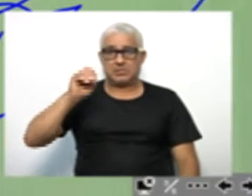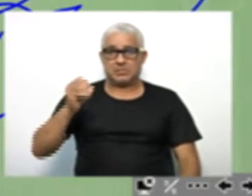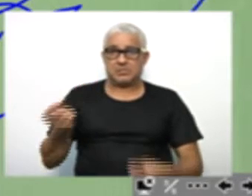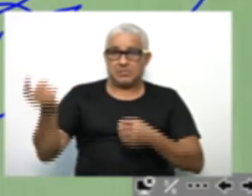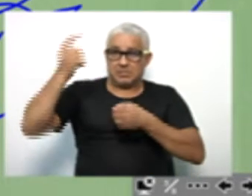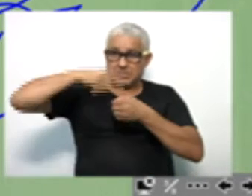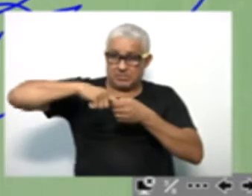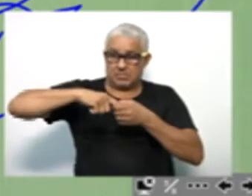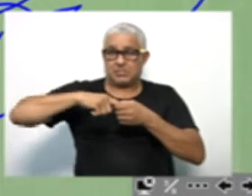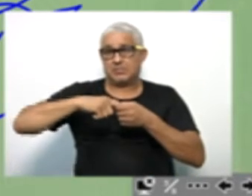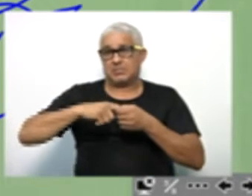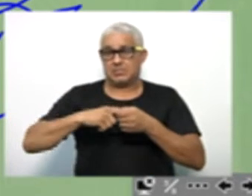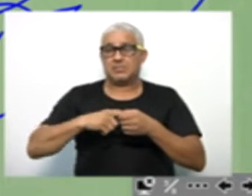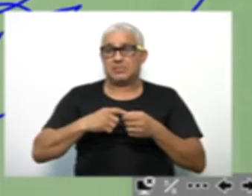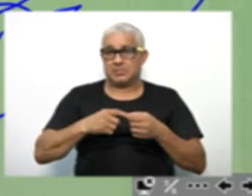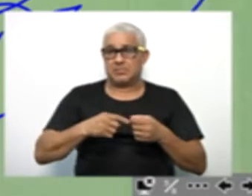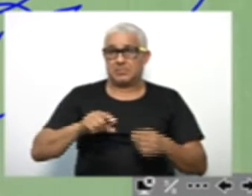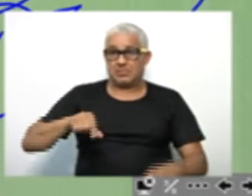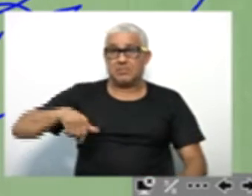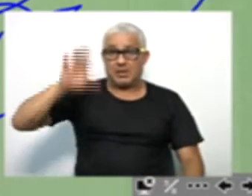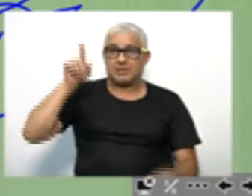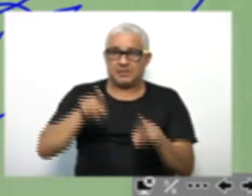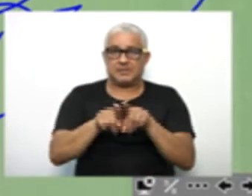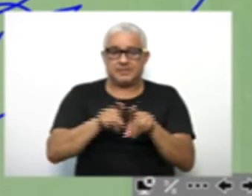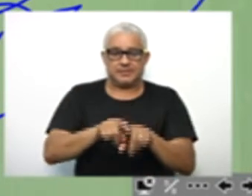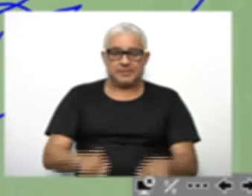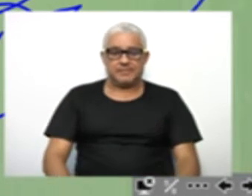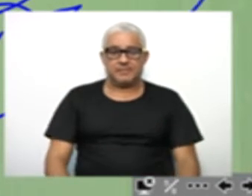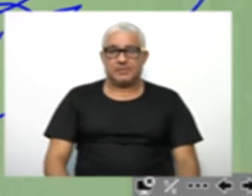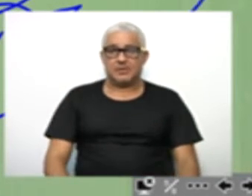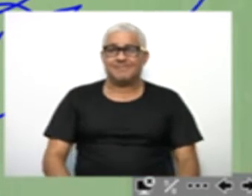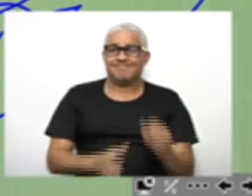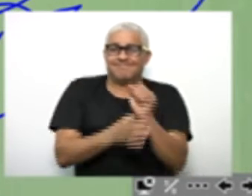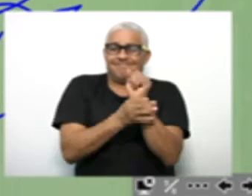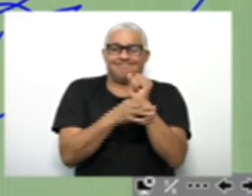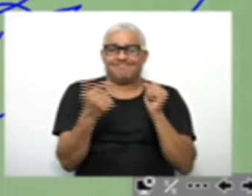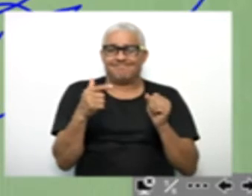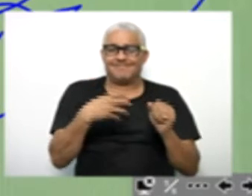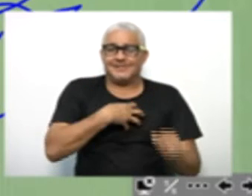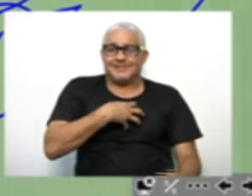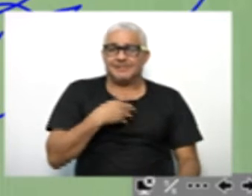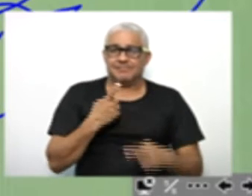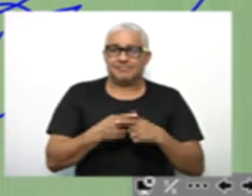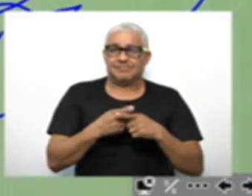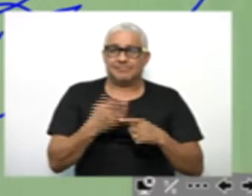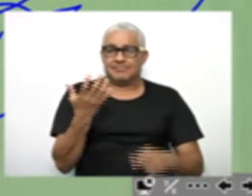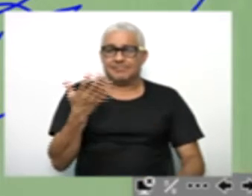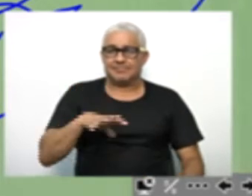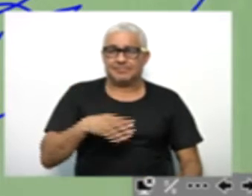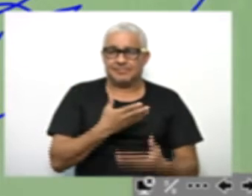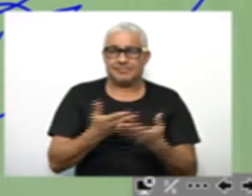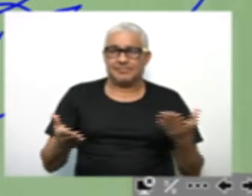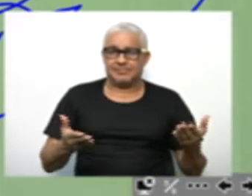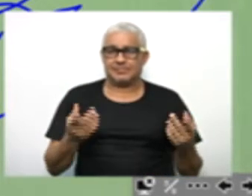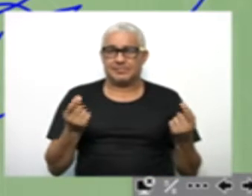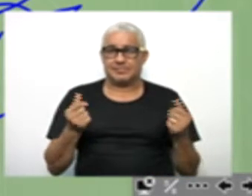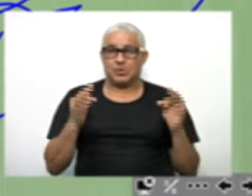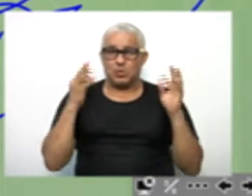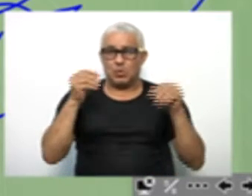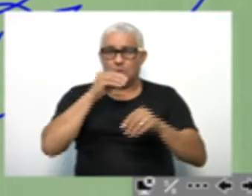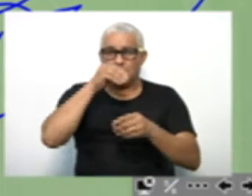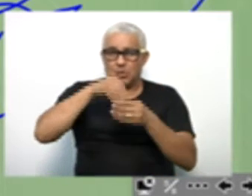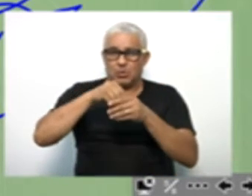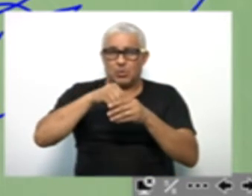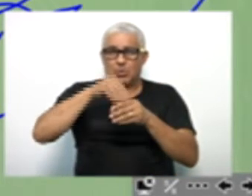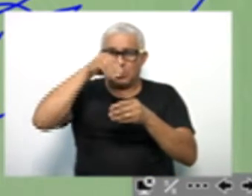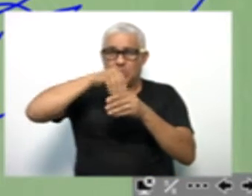ao risco, ele é moderado. Ele fica um pouco inseguro porque ele não quer perder todo o capital que ele disponibiliza.